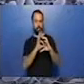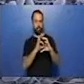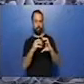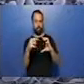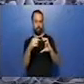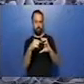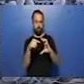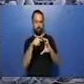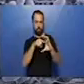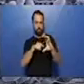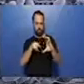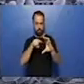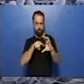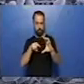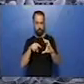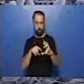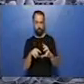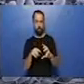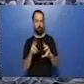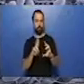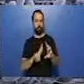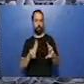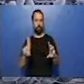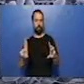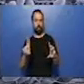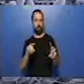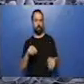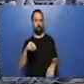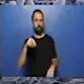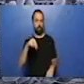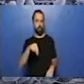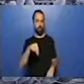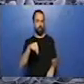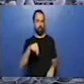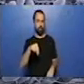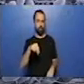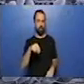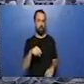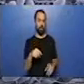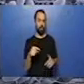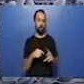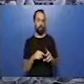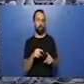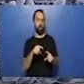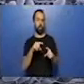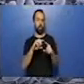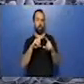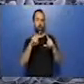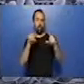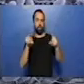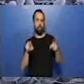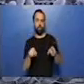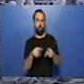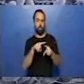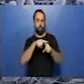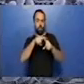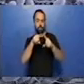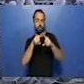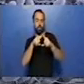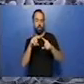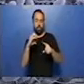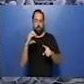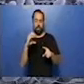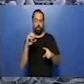dentro dessa esfera azulada, que é uma membrana chamada de carioteca, está organizadinho